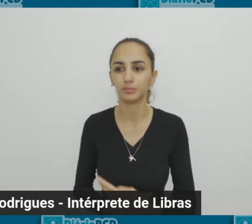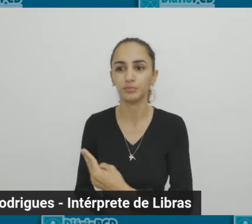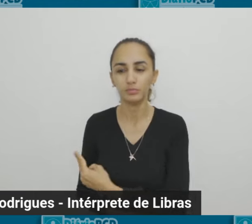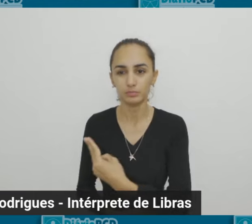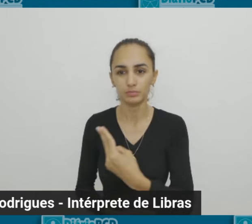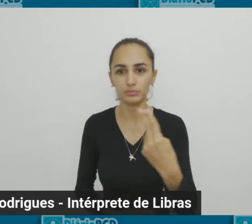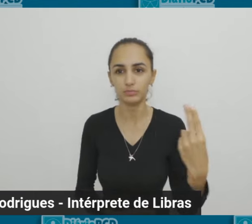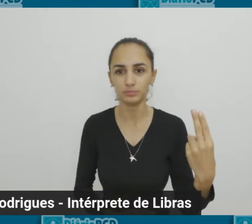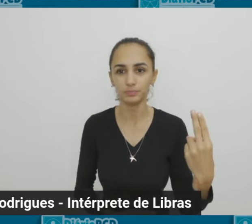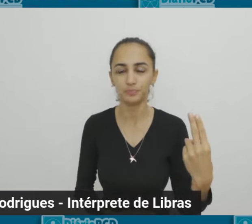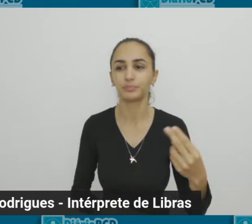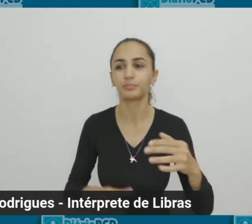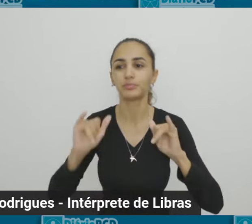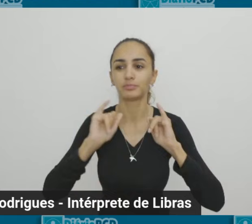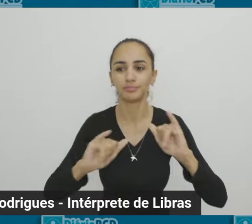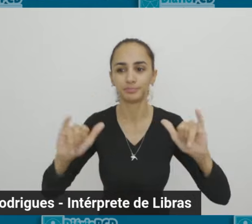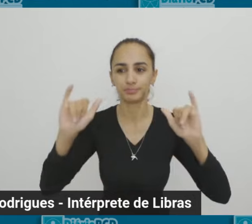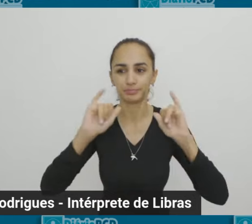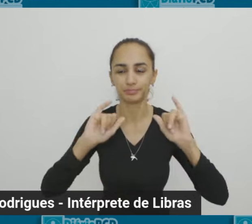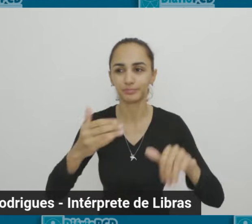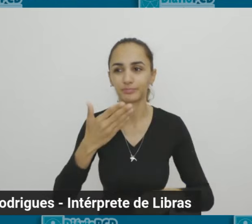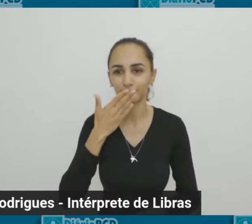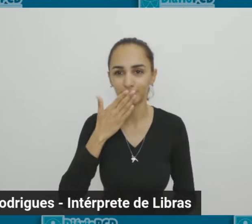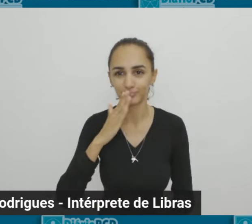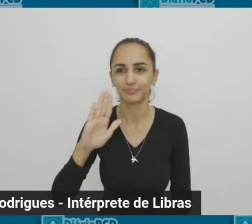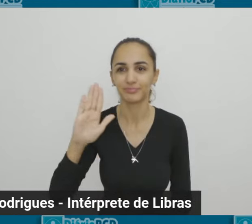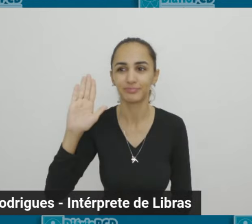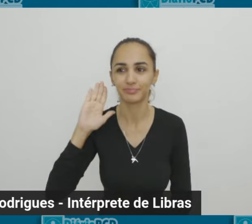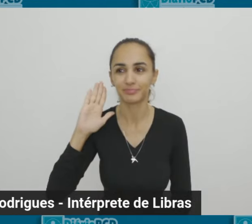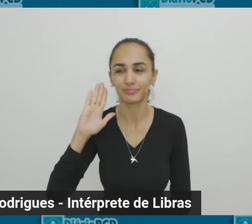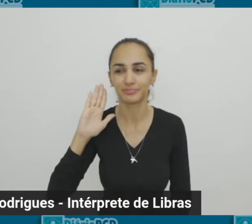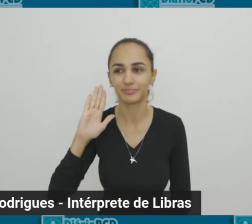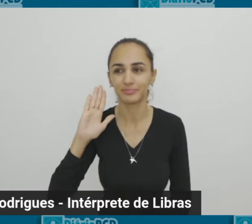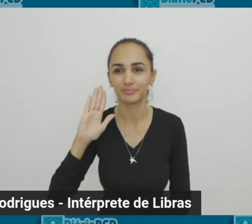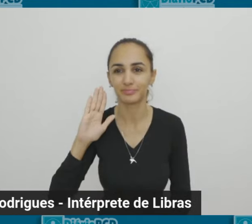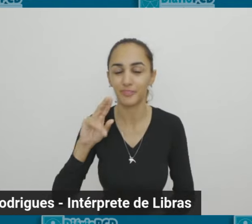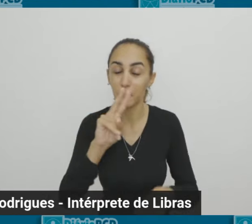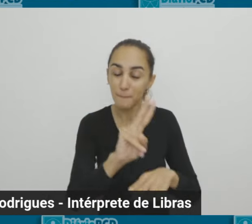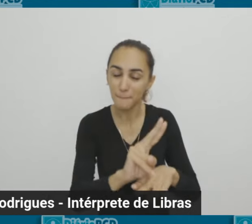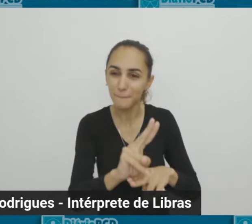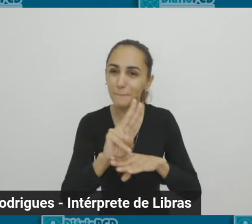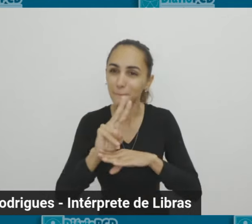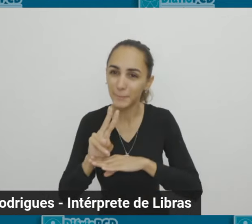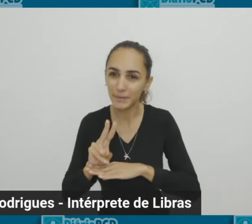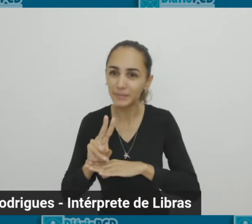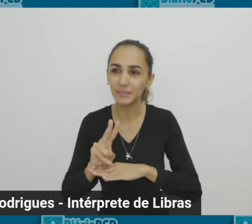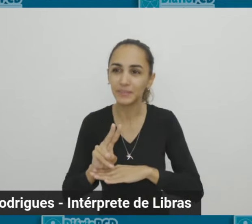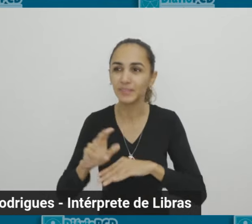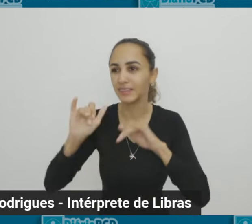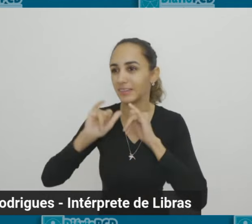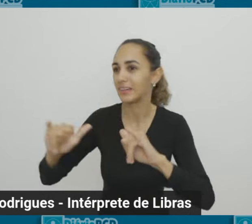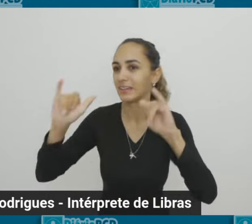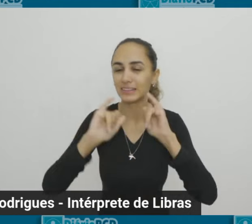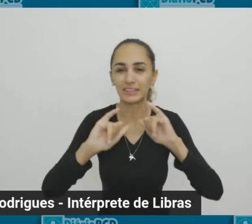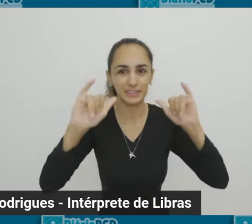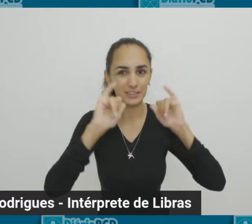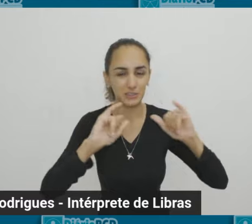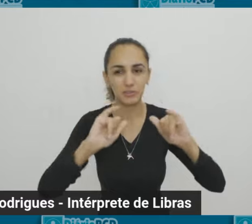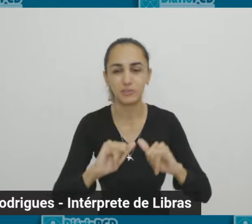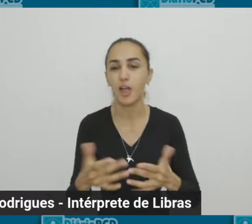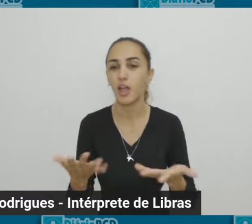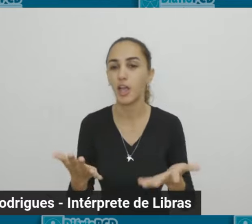campanha, eu prometo pegar emprestado e divulgar isso para todo lado. A inclusão é dever de todos